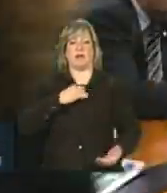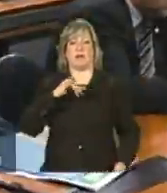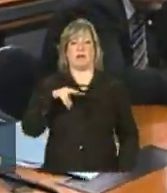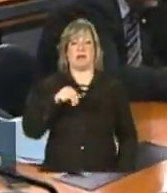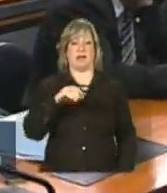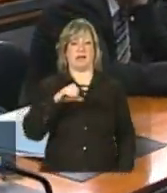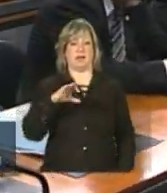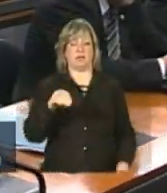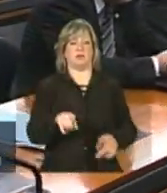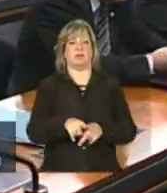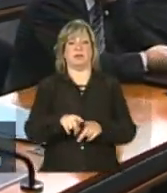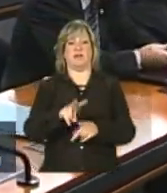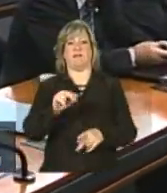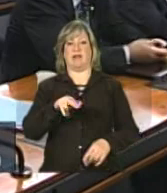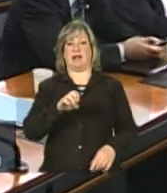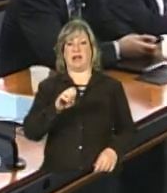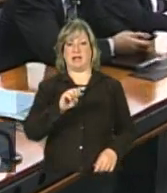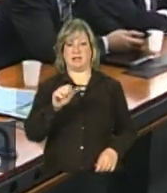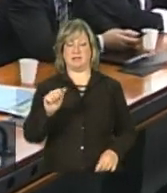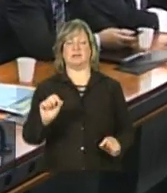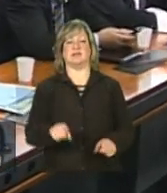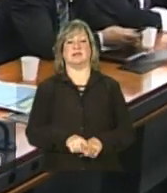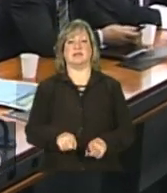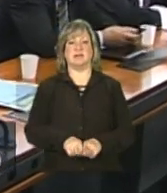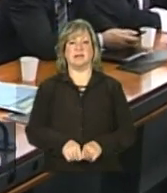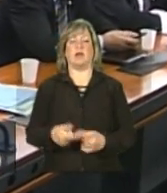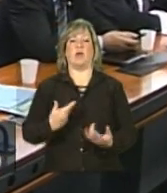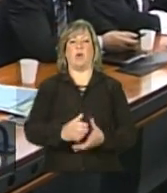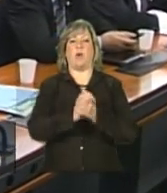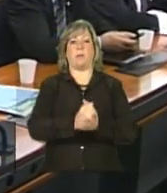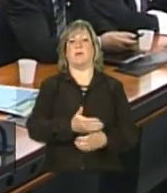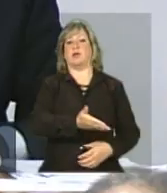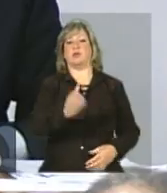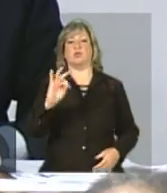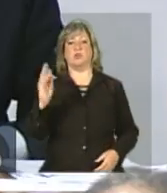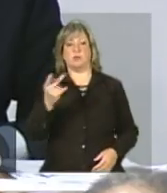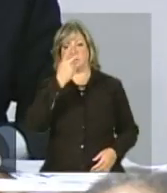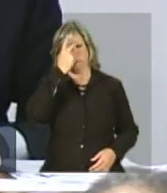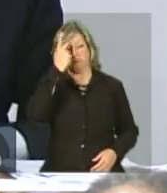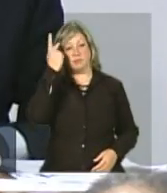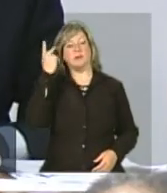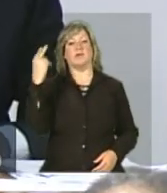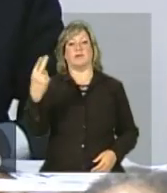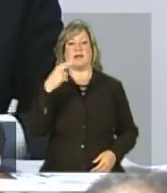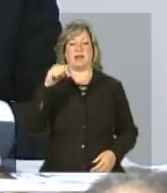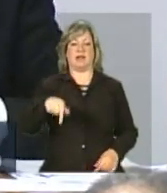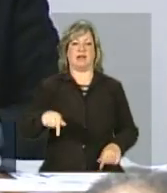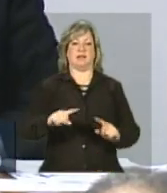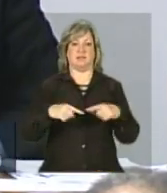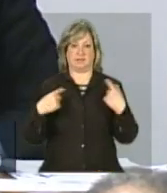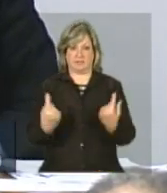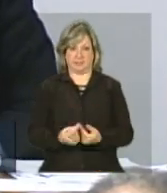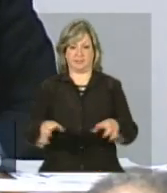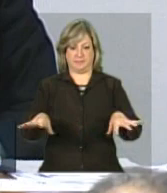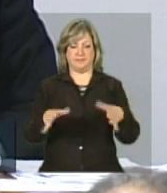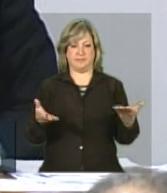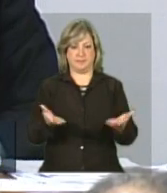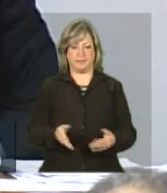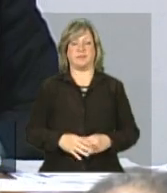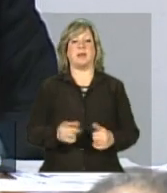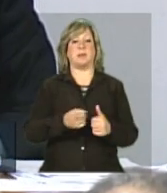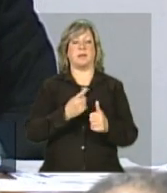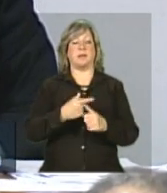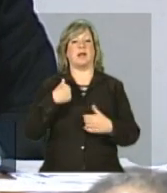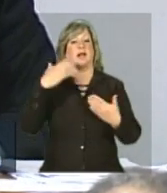Vanessa Graziotin, e queria cumprimentar, portanto, a todos os que acompanham essa sessão. Primeiro, eu queria fazer